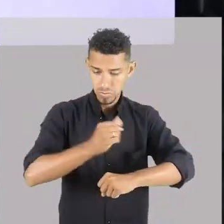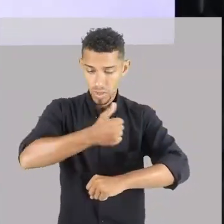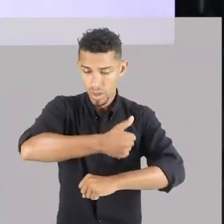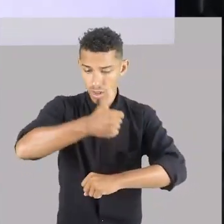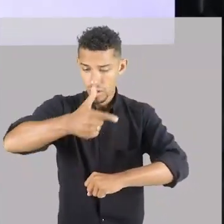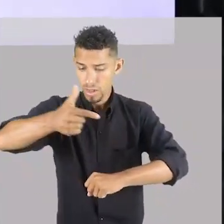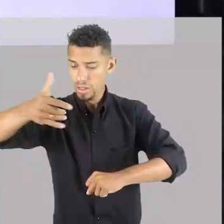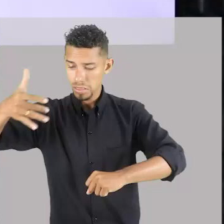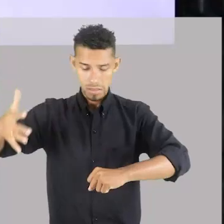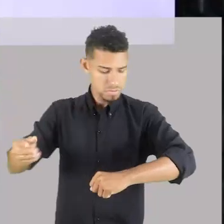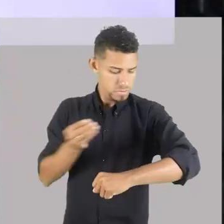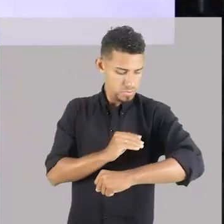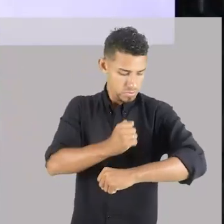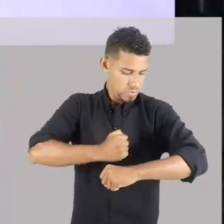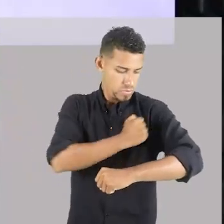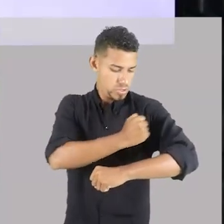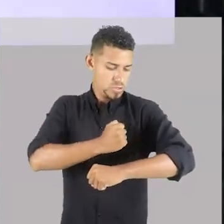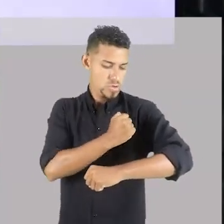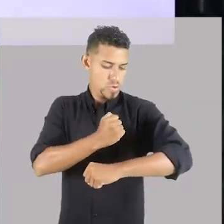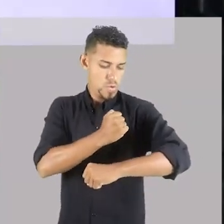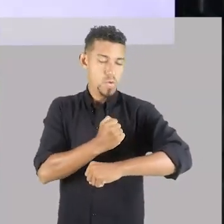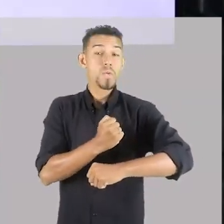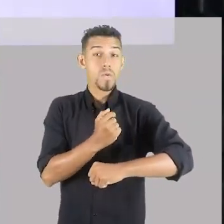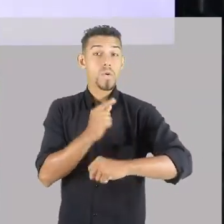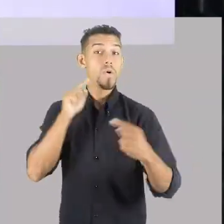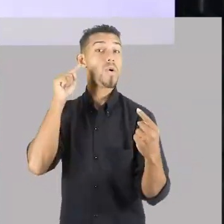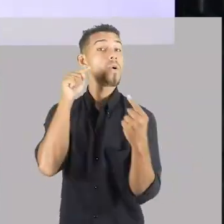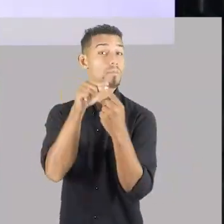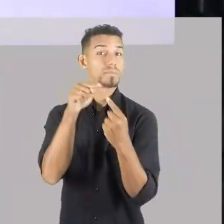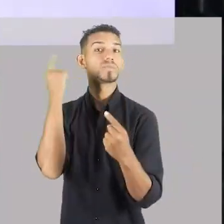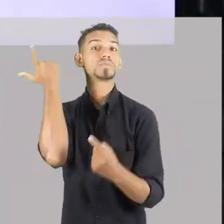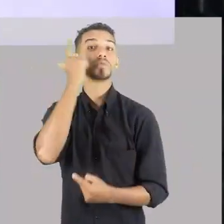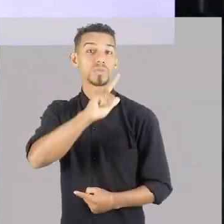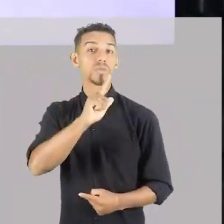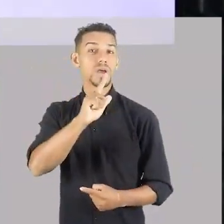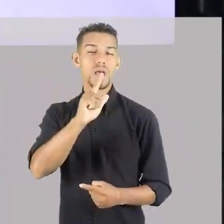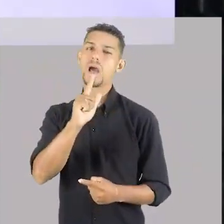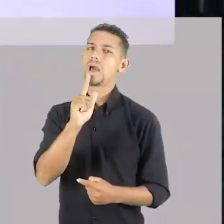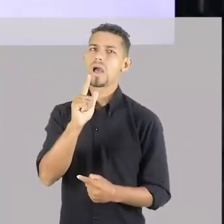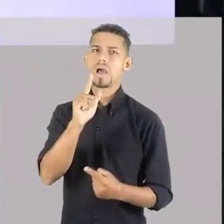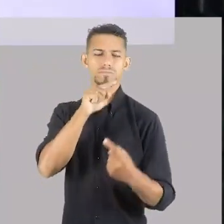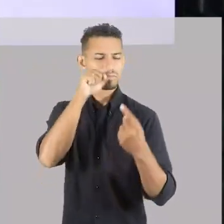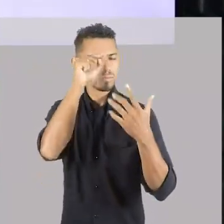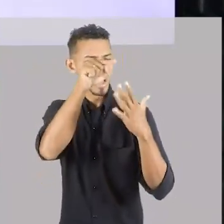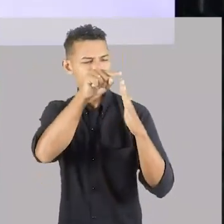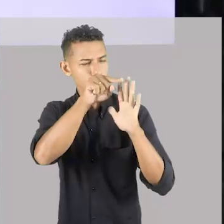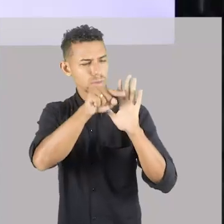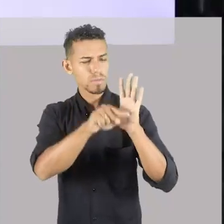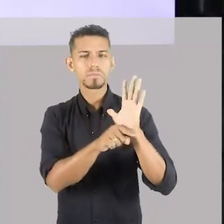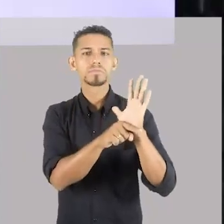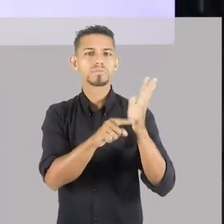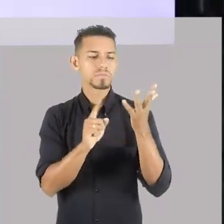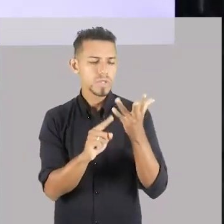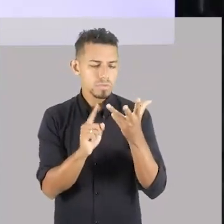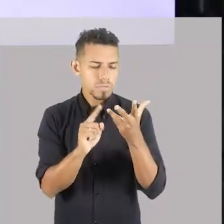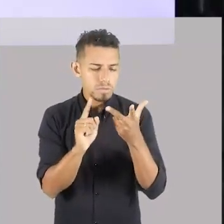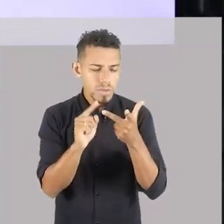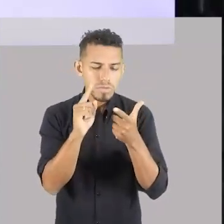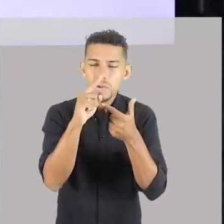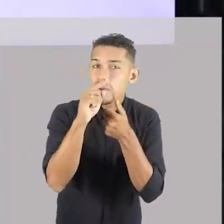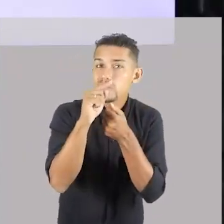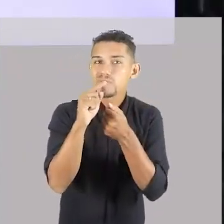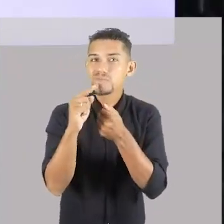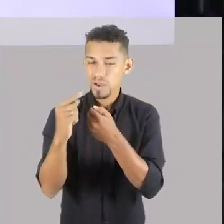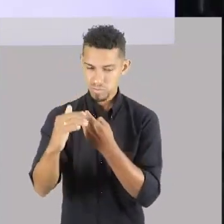aquela sequência de informações, ela é bem objetiva. Ela está dita diretamente ali dentro de uma preocupação para